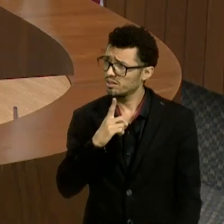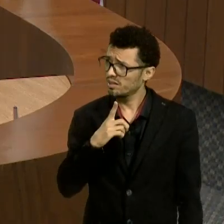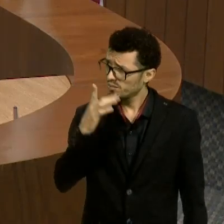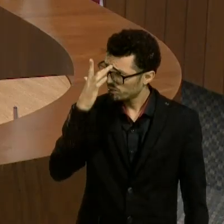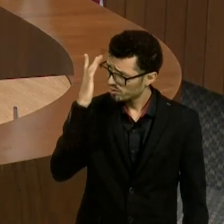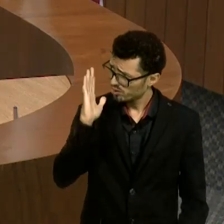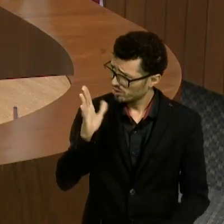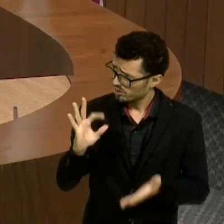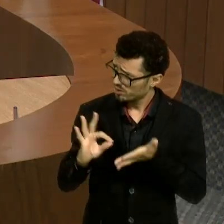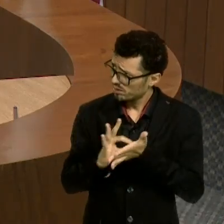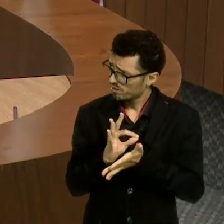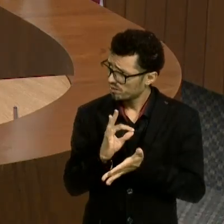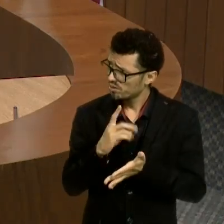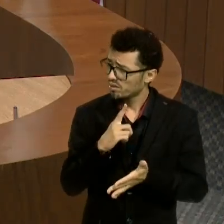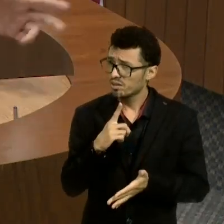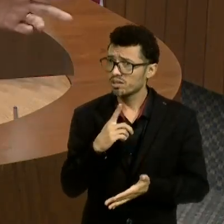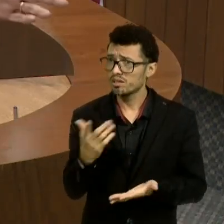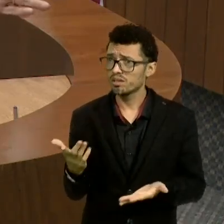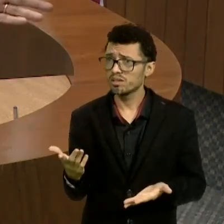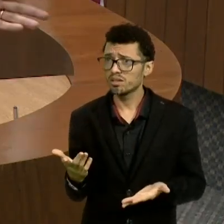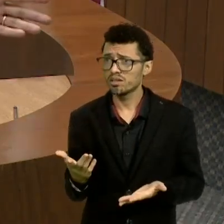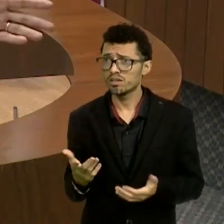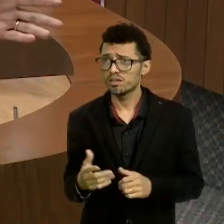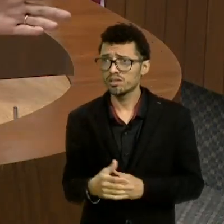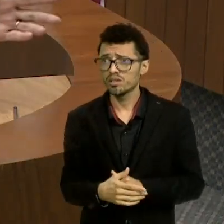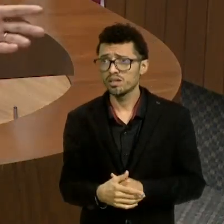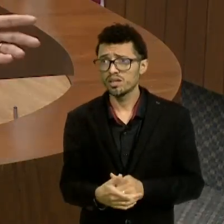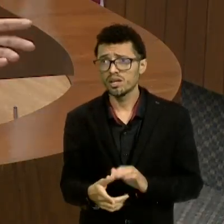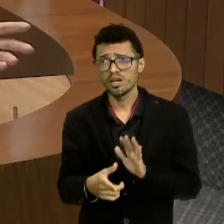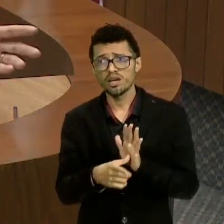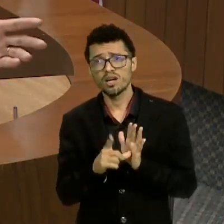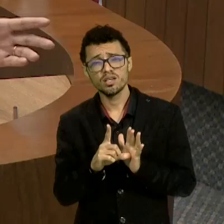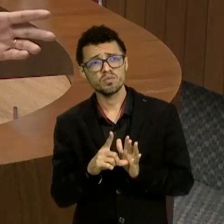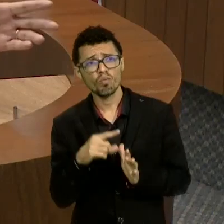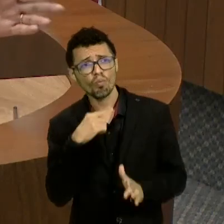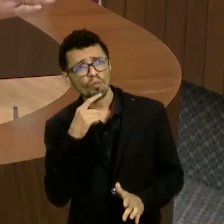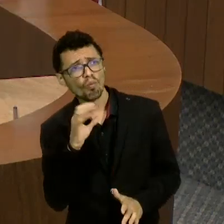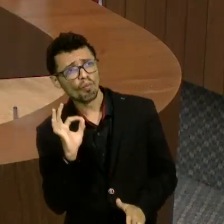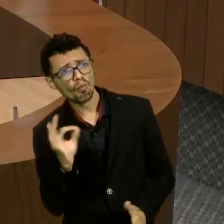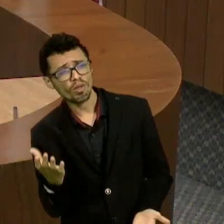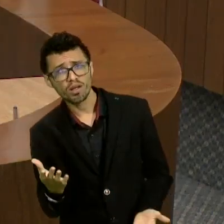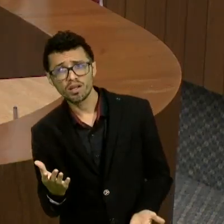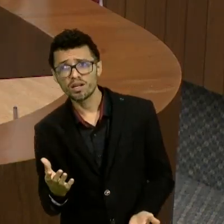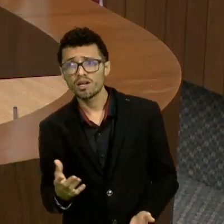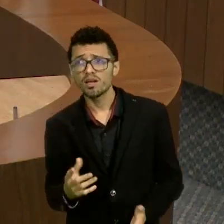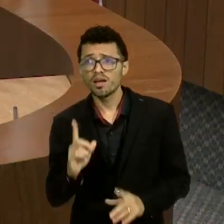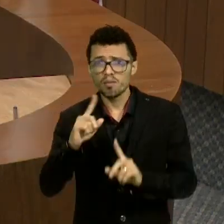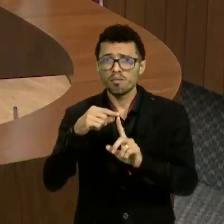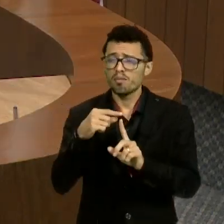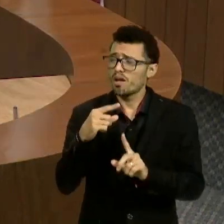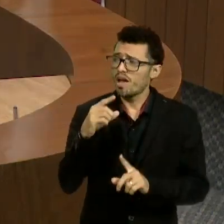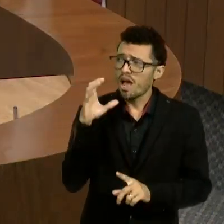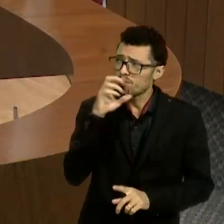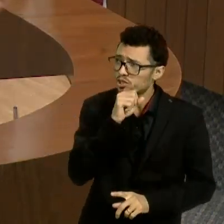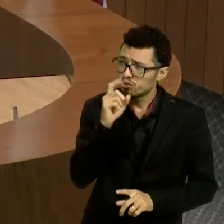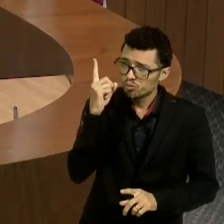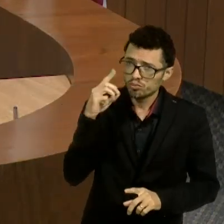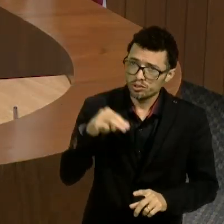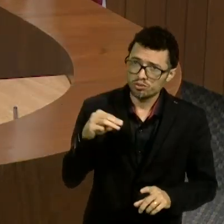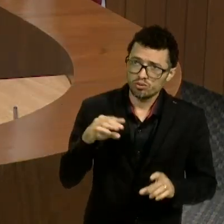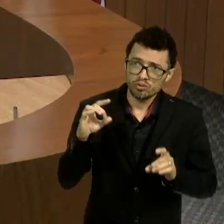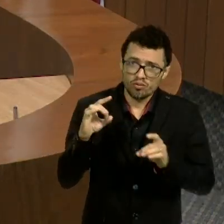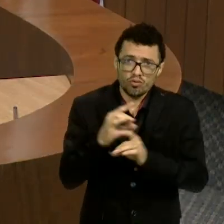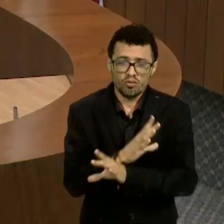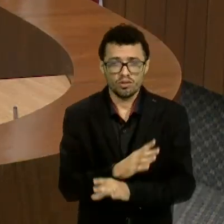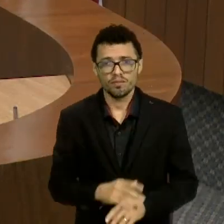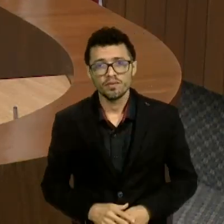aí cinco pessoas agora não tinha ninguém vou concluir aqui em um minuto portanto portanto